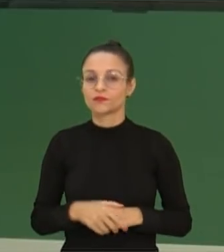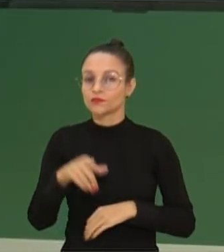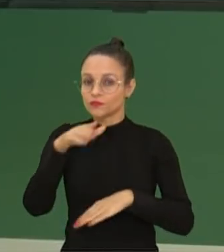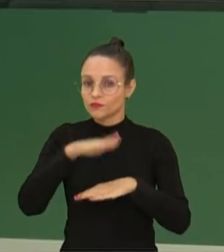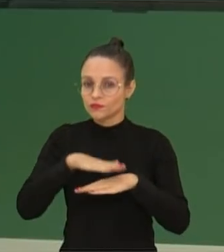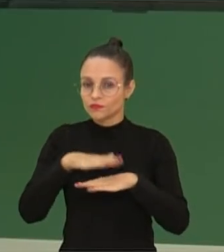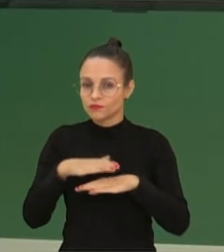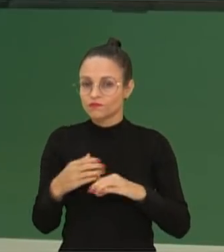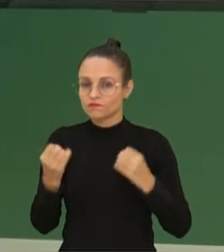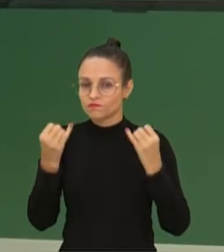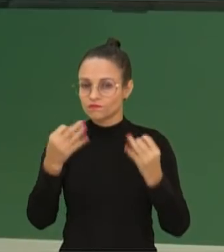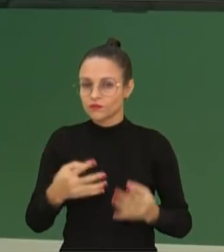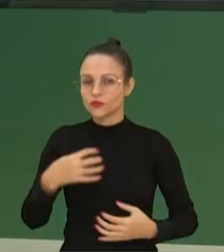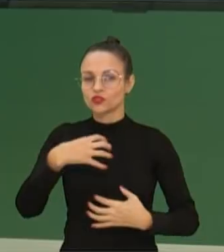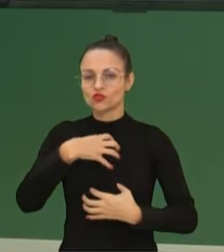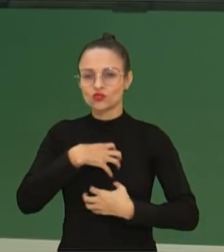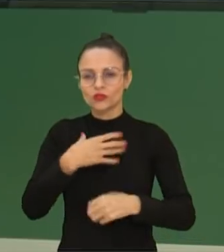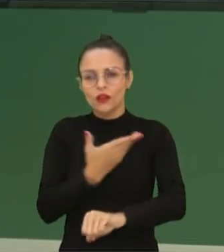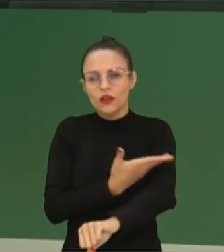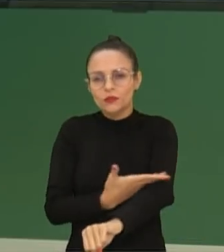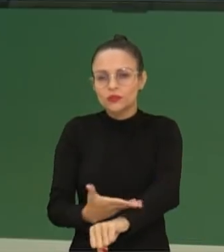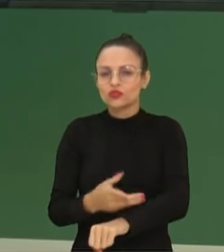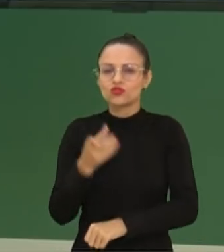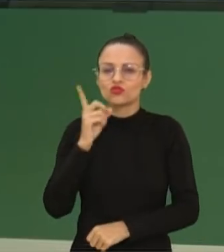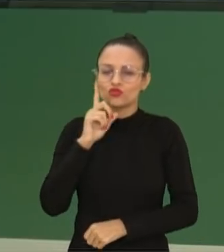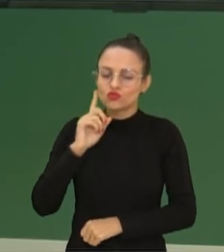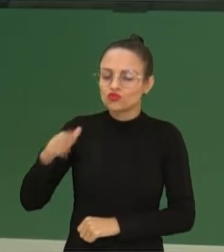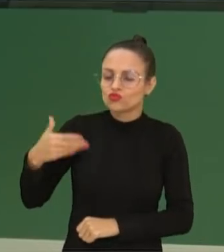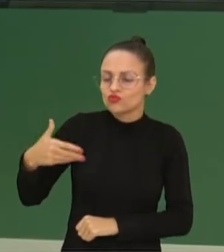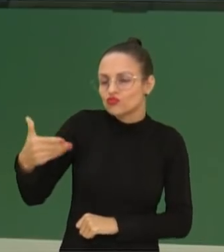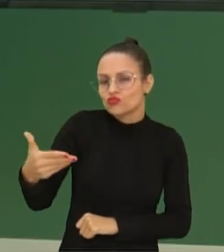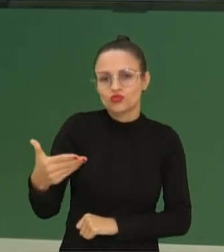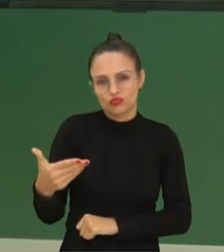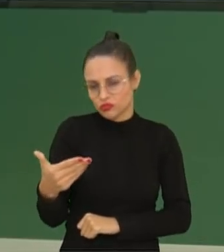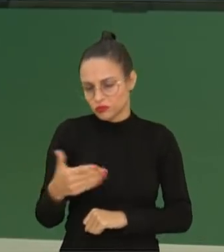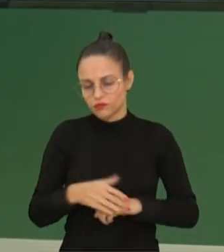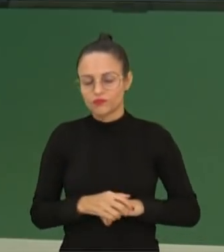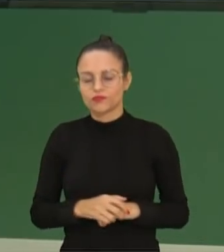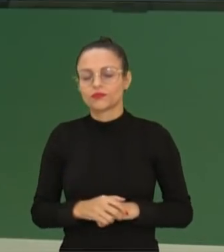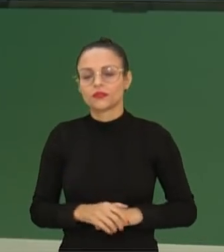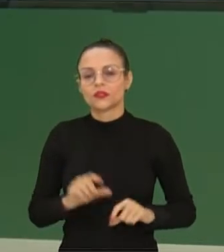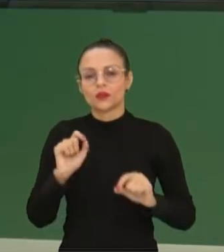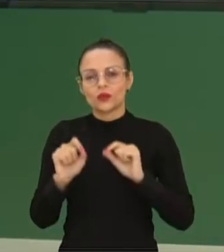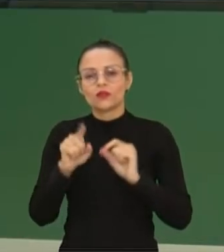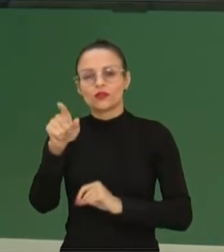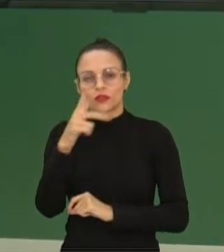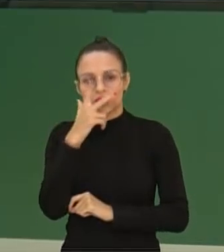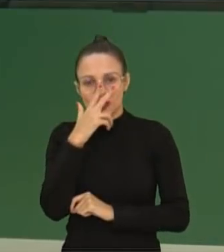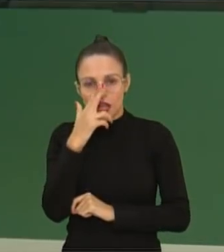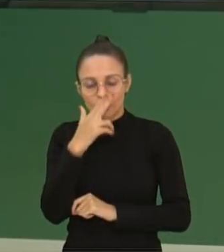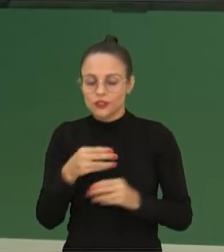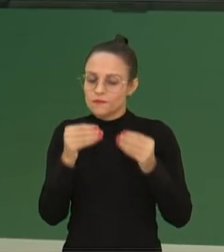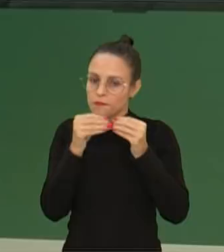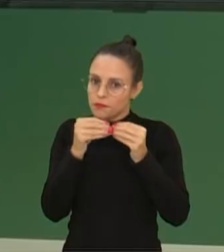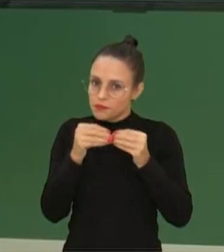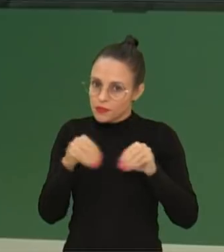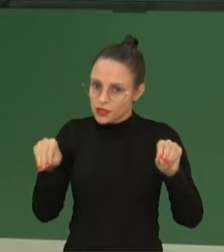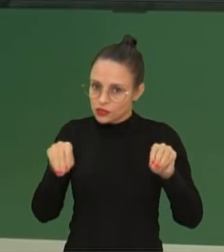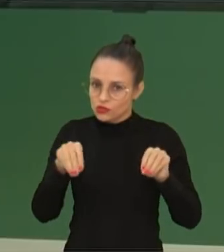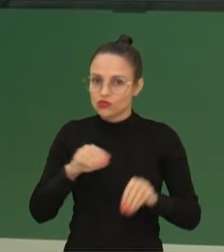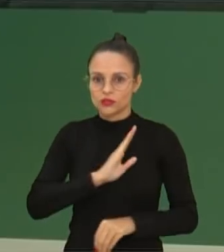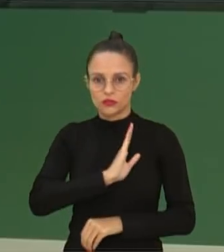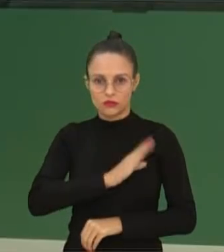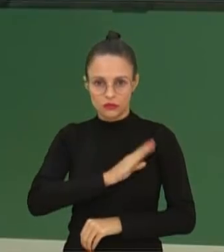Cite atitudes, hábitos do dia a dia, nossos aí, de qualquer pessoa, que você acha que prejudicam o